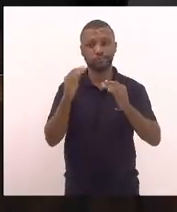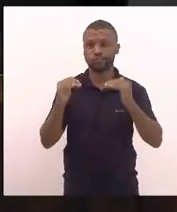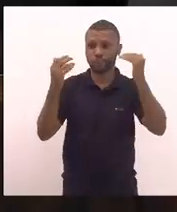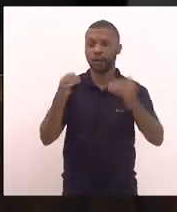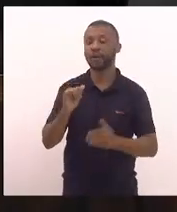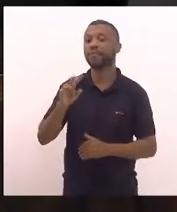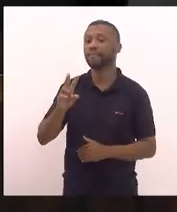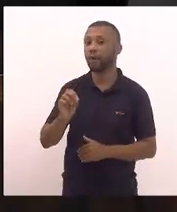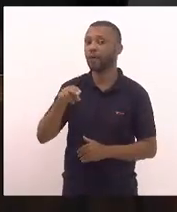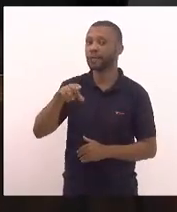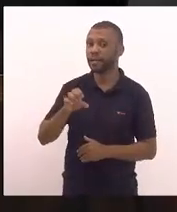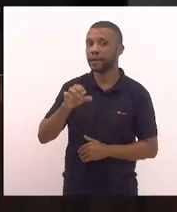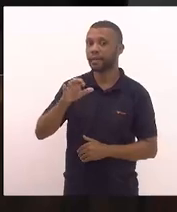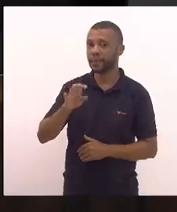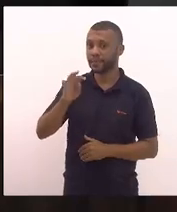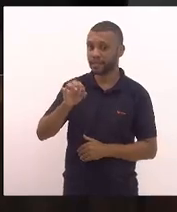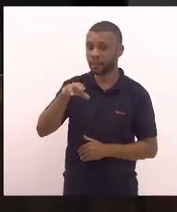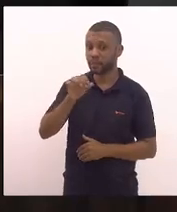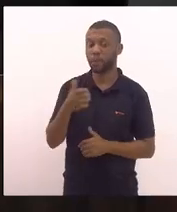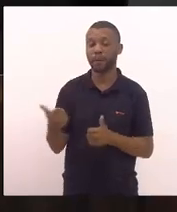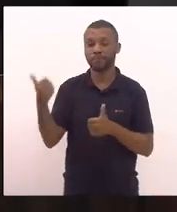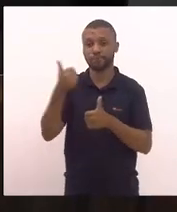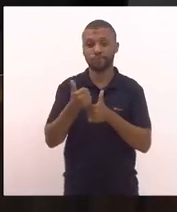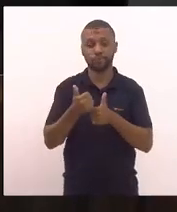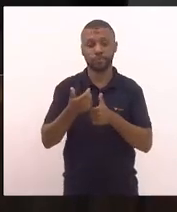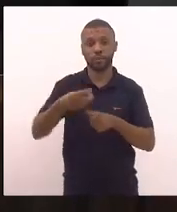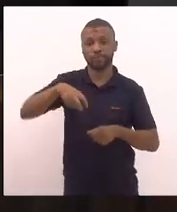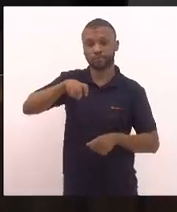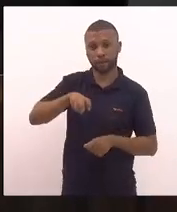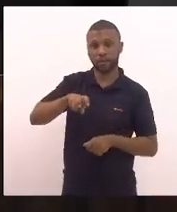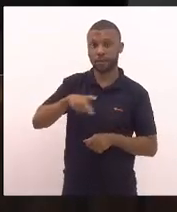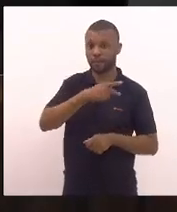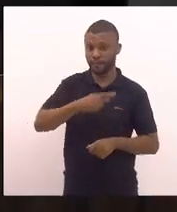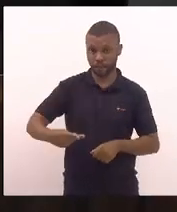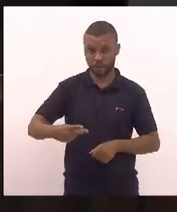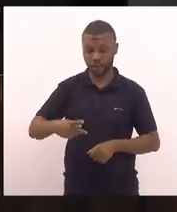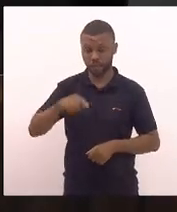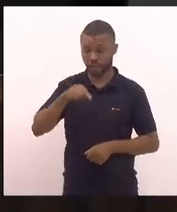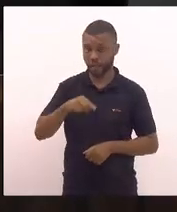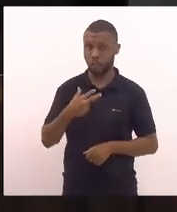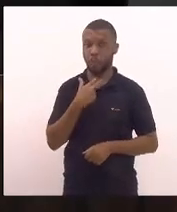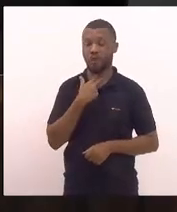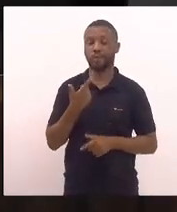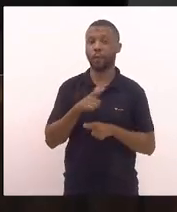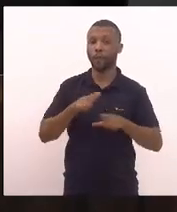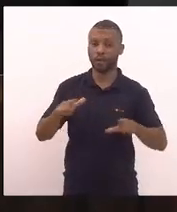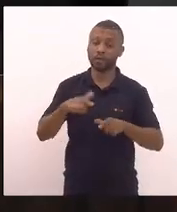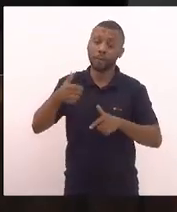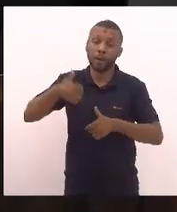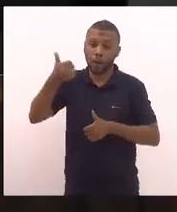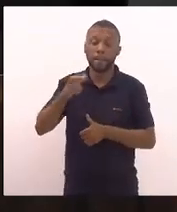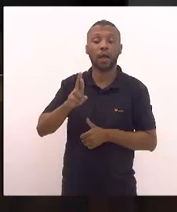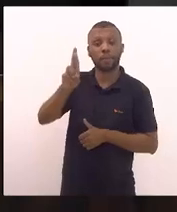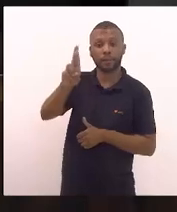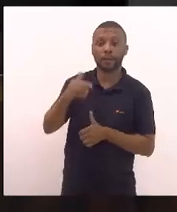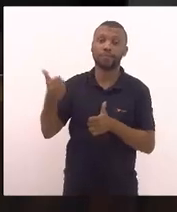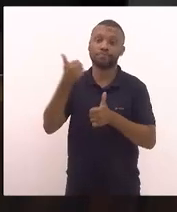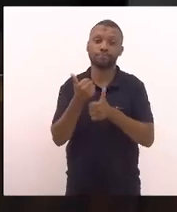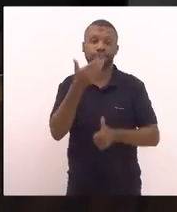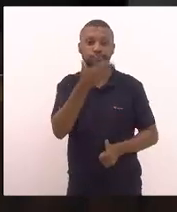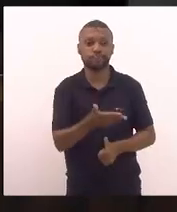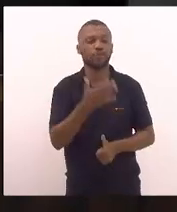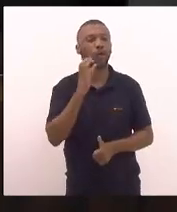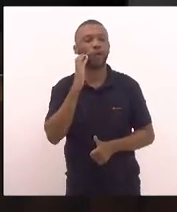para sentar-se na presidência, porque a cadeira da presidência não pode ficar vazia, e ninguém melhor do que a nossa